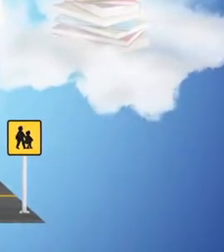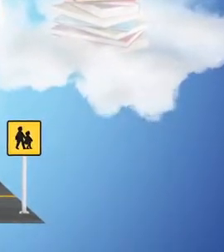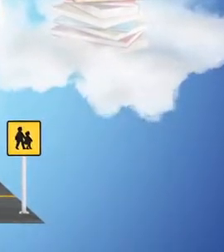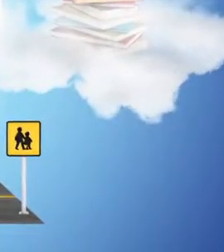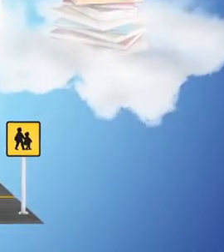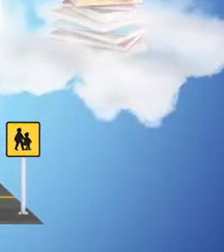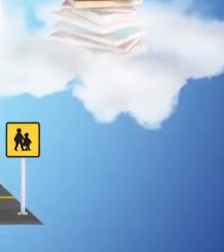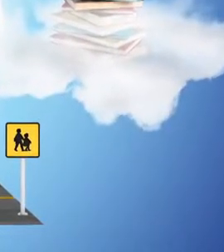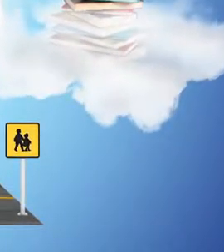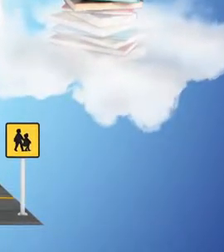Tchau, tchau!